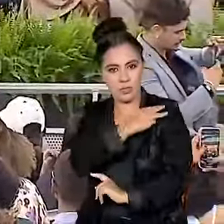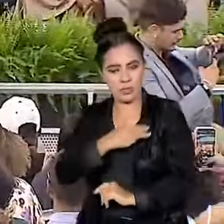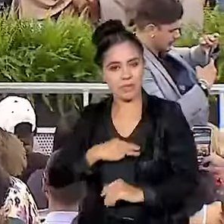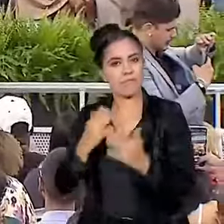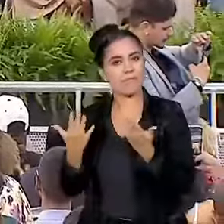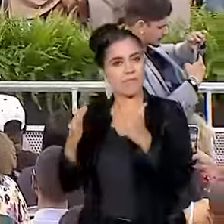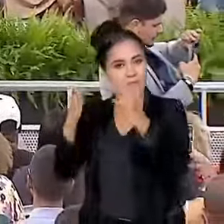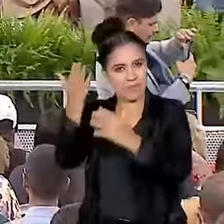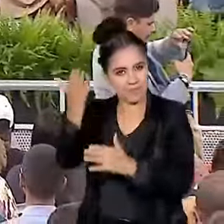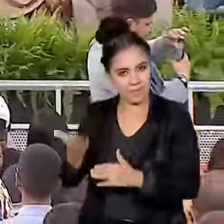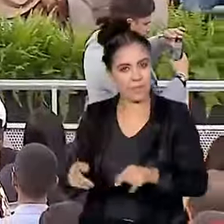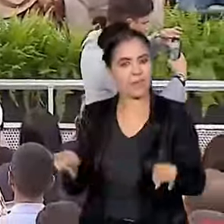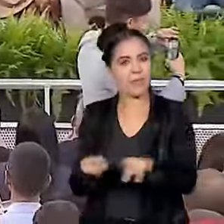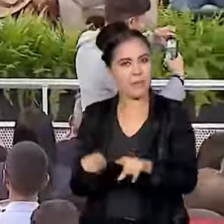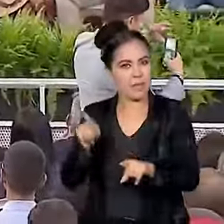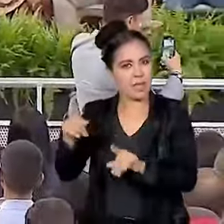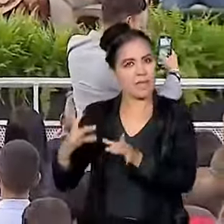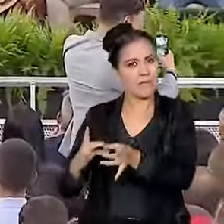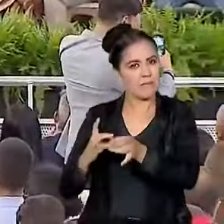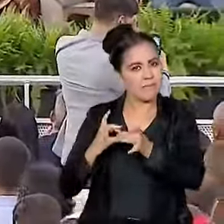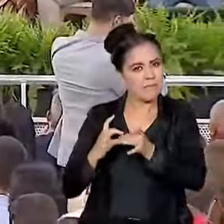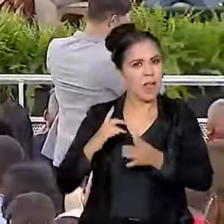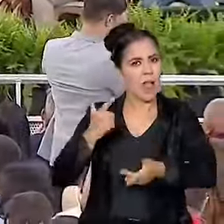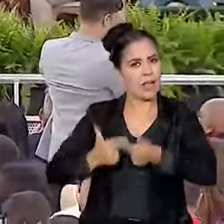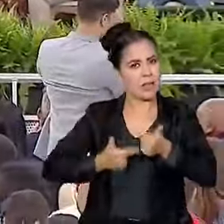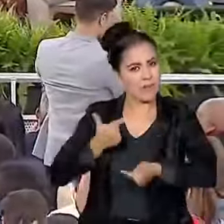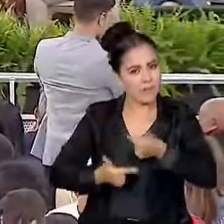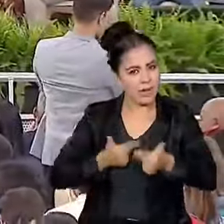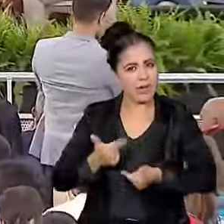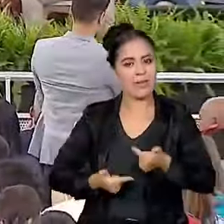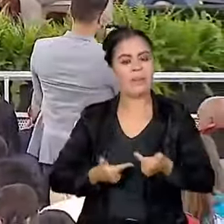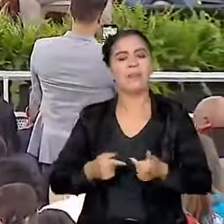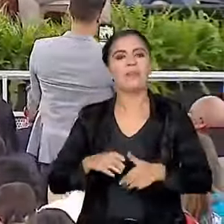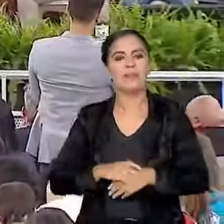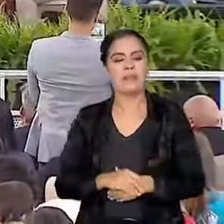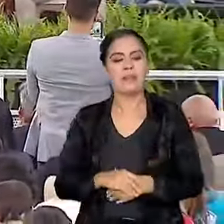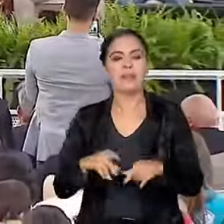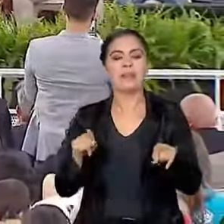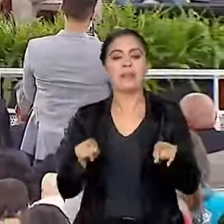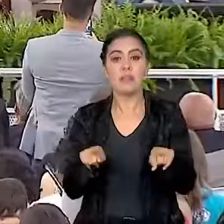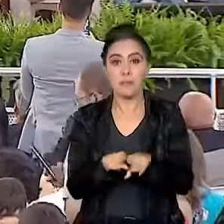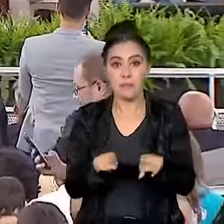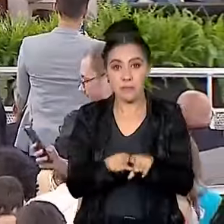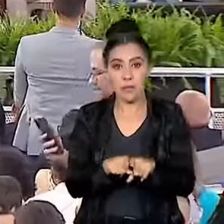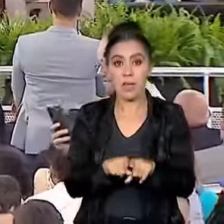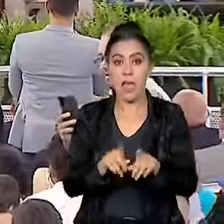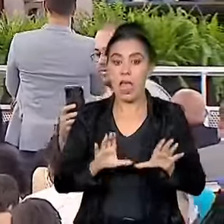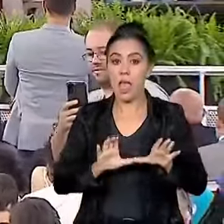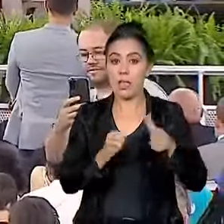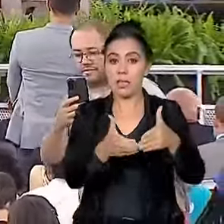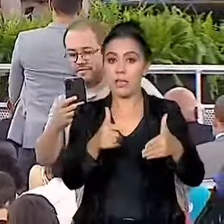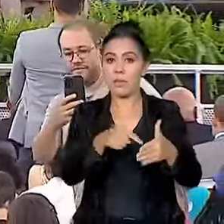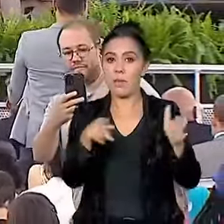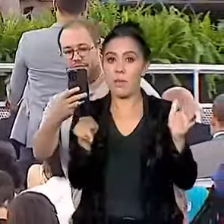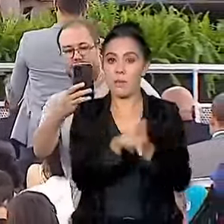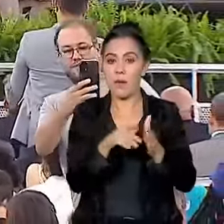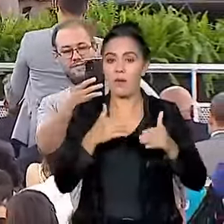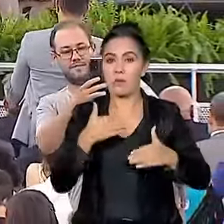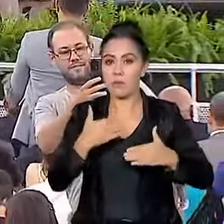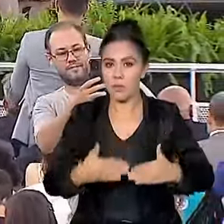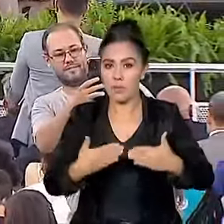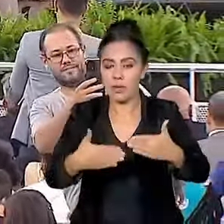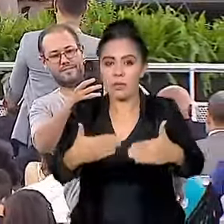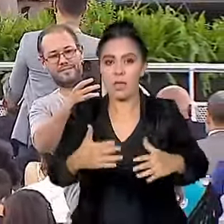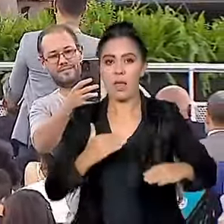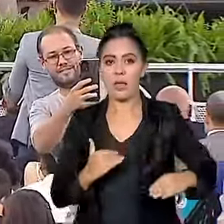também, porque ele trabalhou muito com a gente. Sorriso da Secretaria-Geral. e a nossa equipe do Ministério da Igualdade